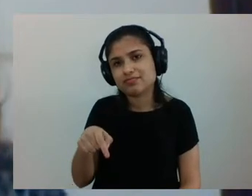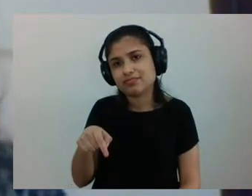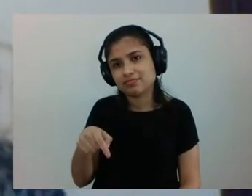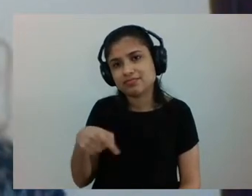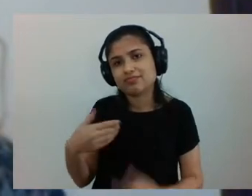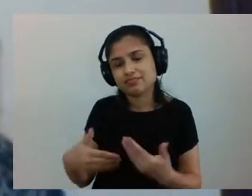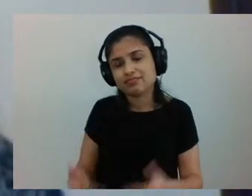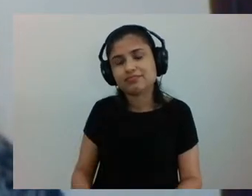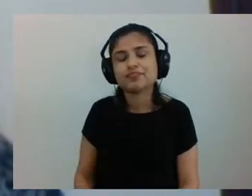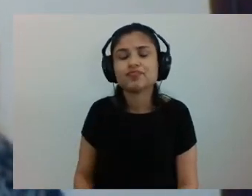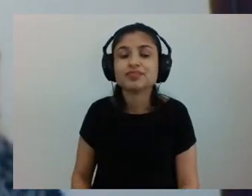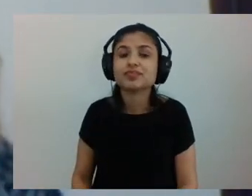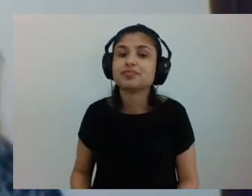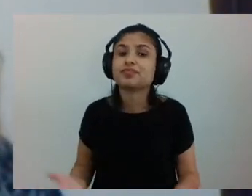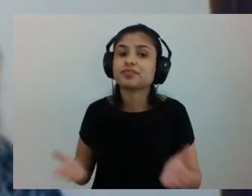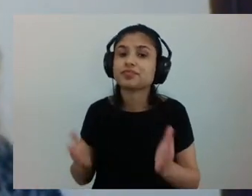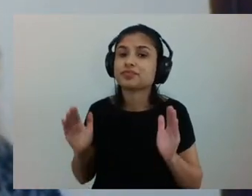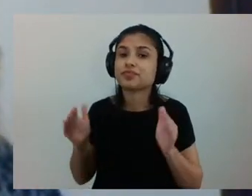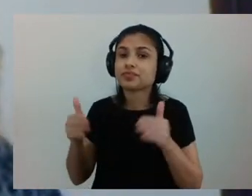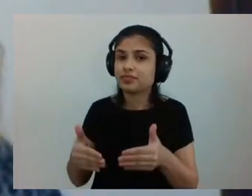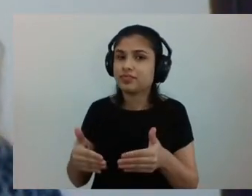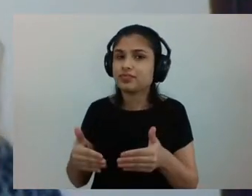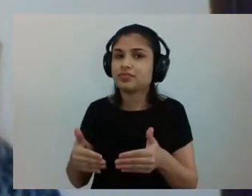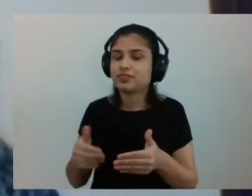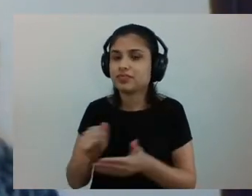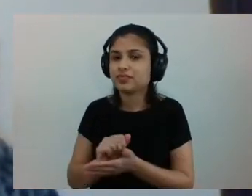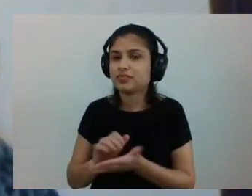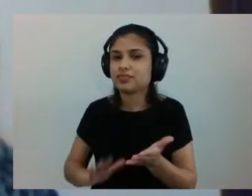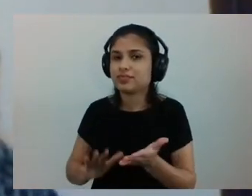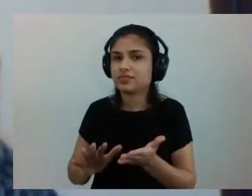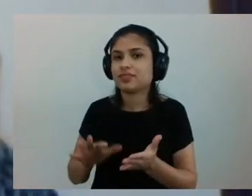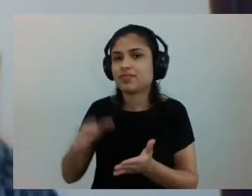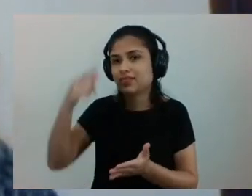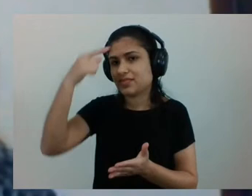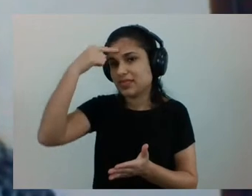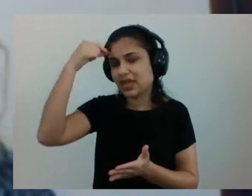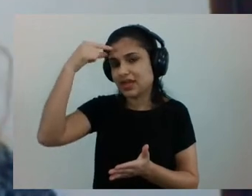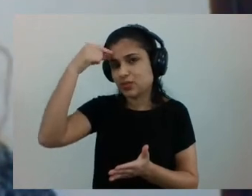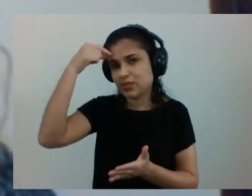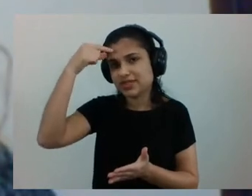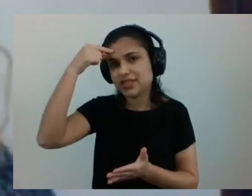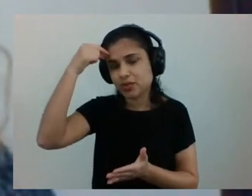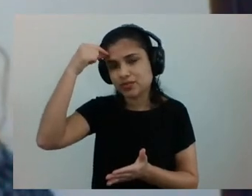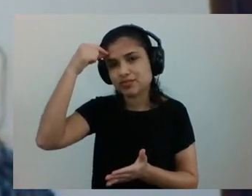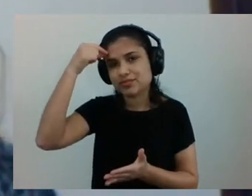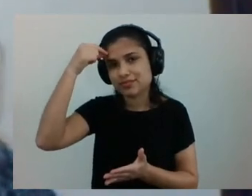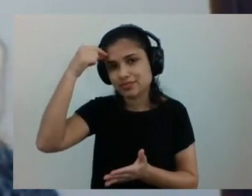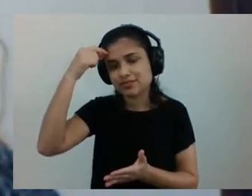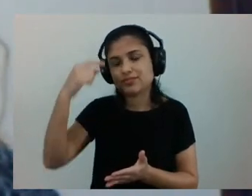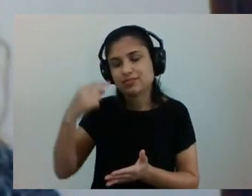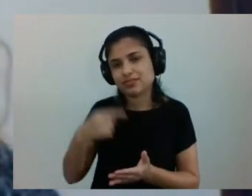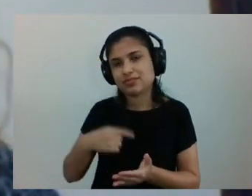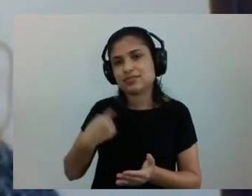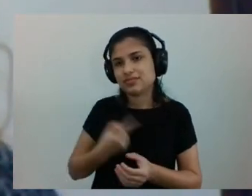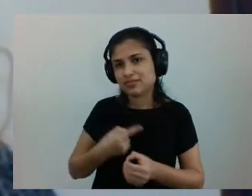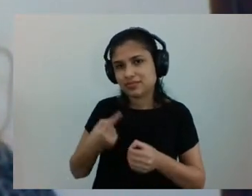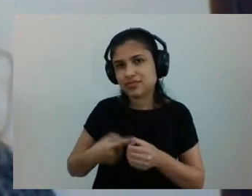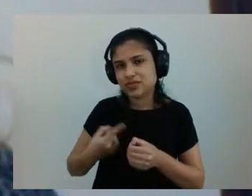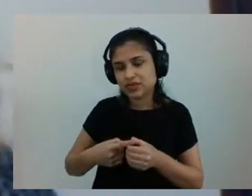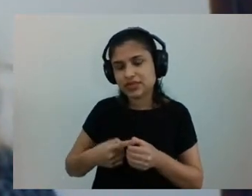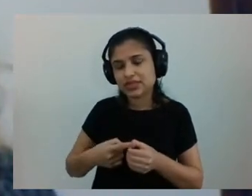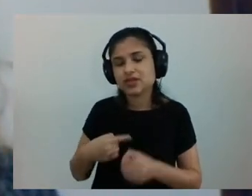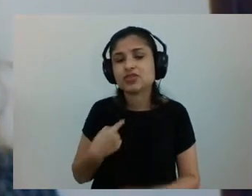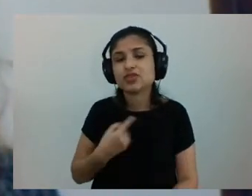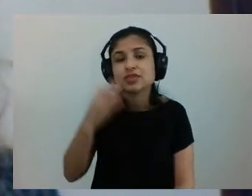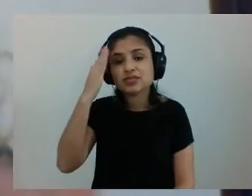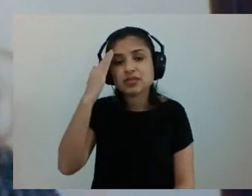Sobre especificamente, então, a questão das atividades da graduação, né, na nossa cidade, nós sabemos que os cursos tiveram,